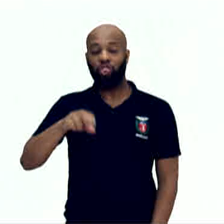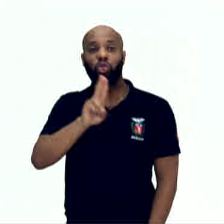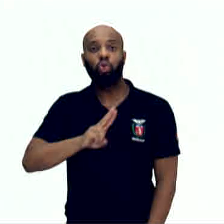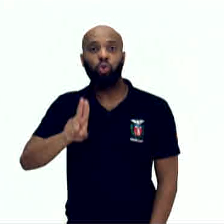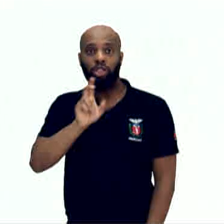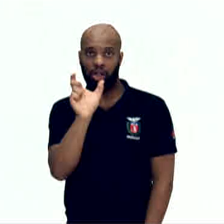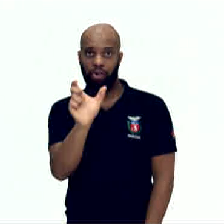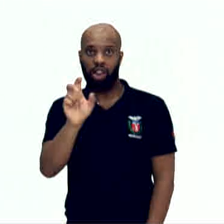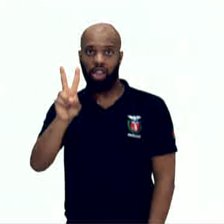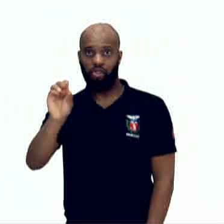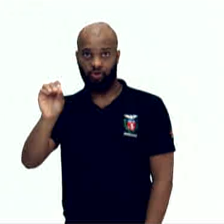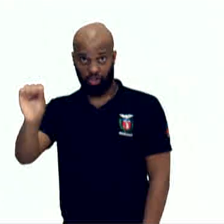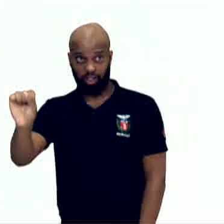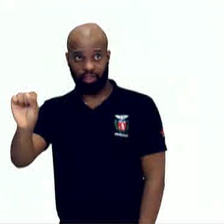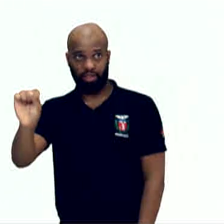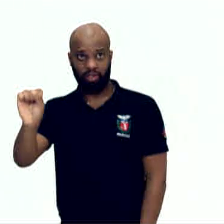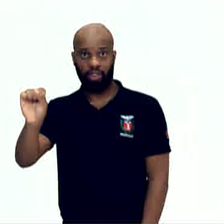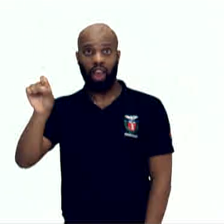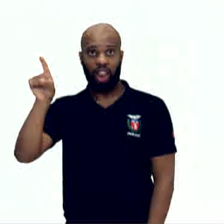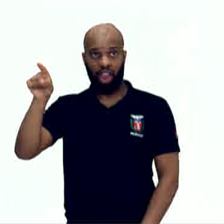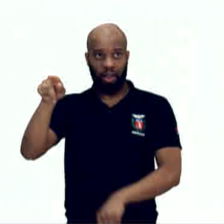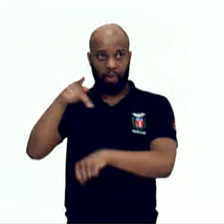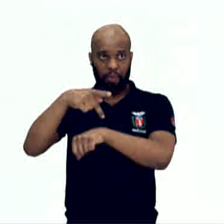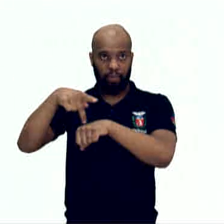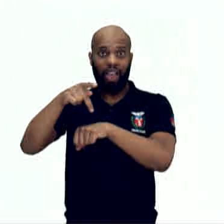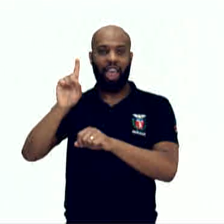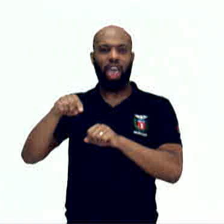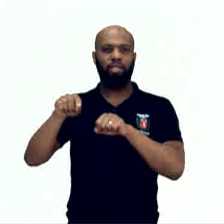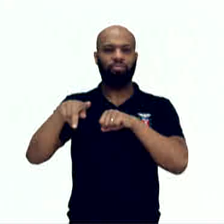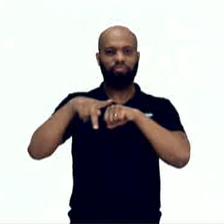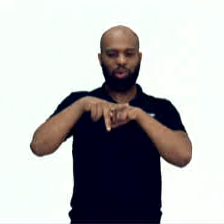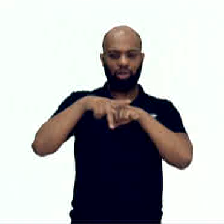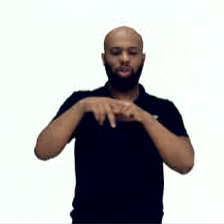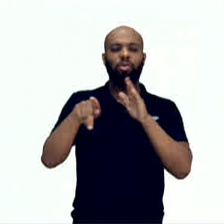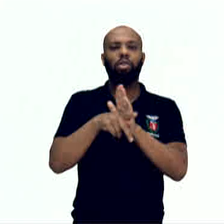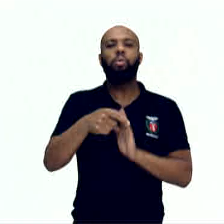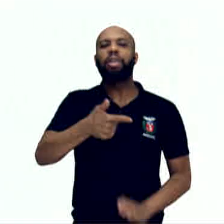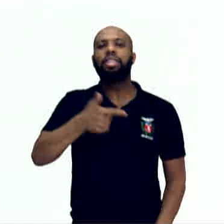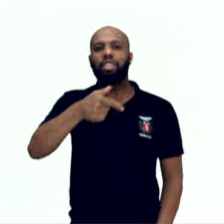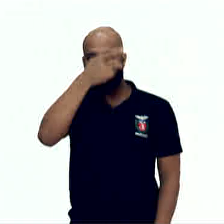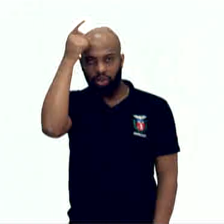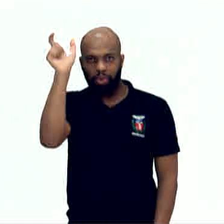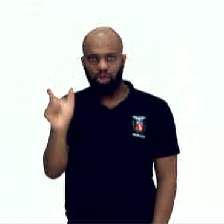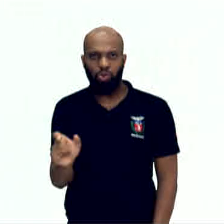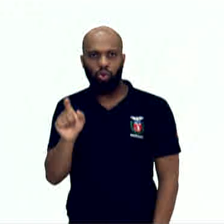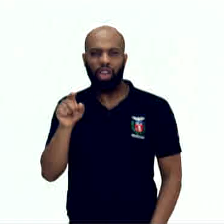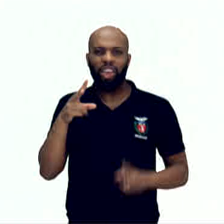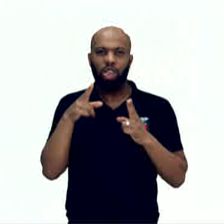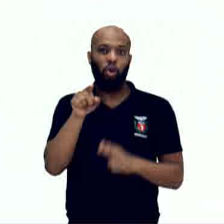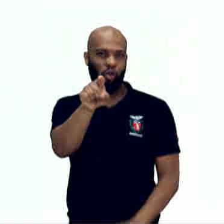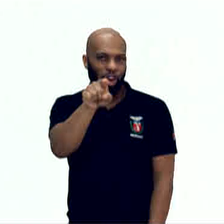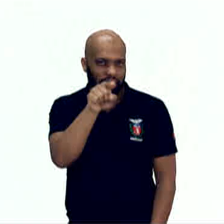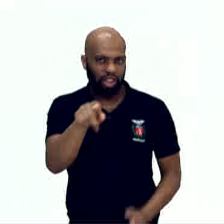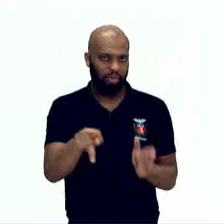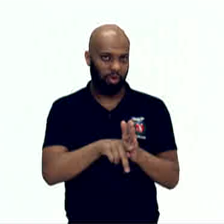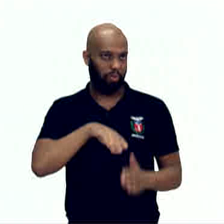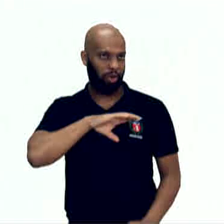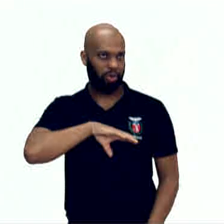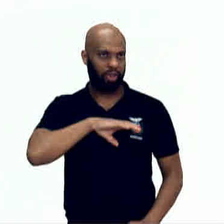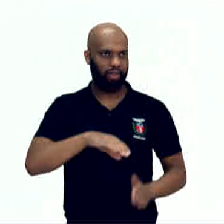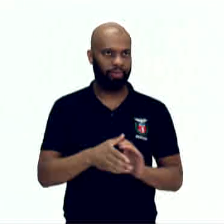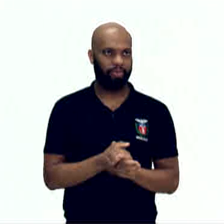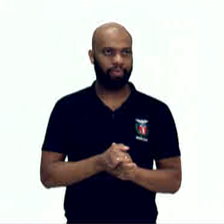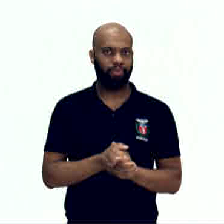se utilizam do vos, lembram? É um pronome pessoal de segunda pessoa, equivale ao tu, o você da língua portuguesa. Enquanto